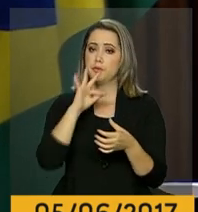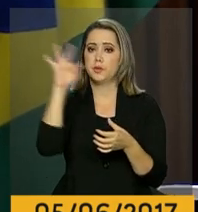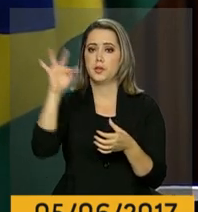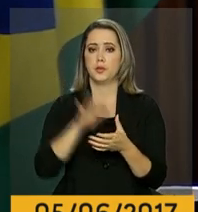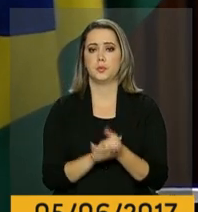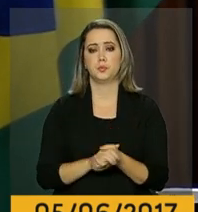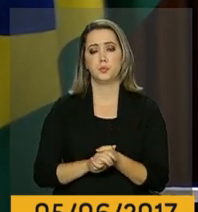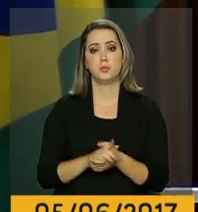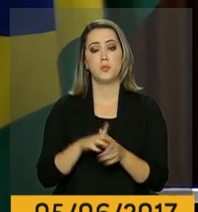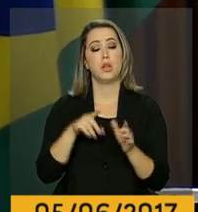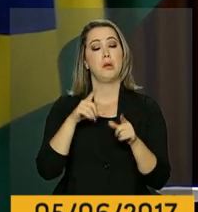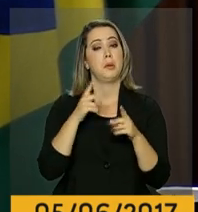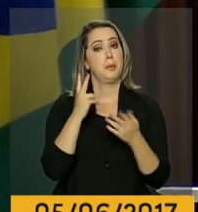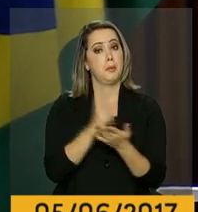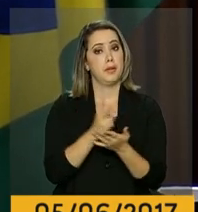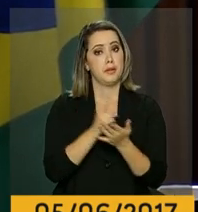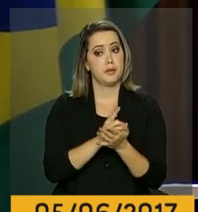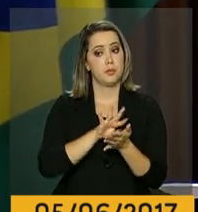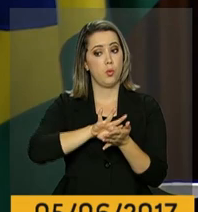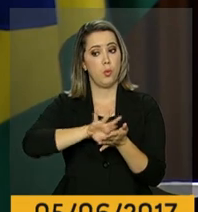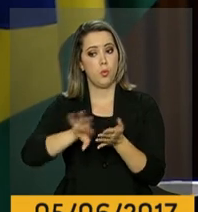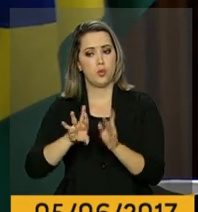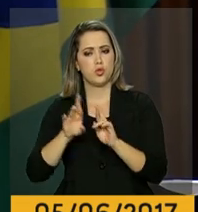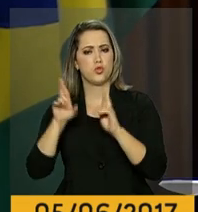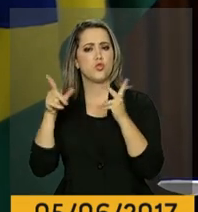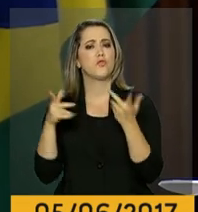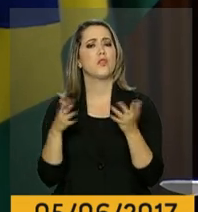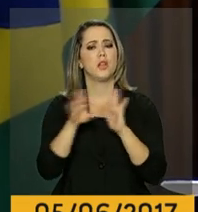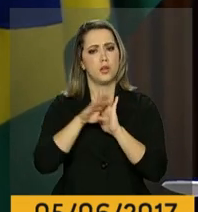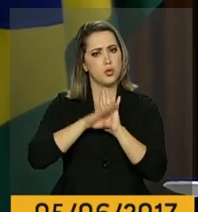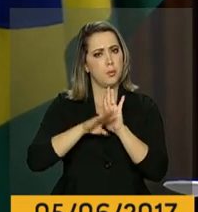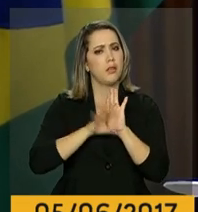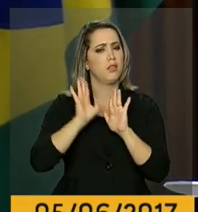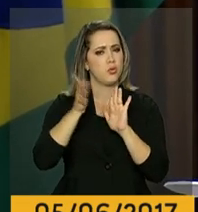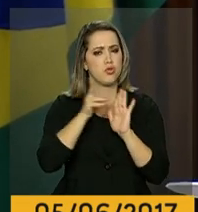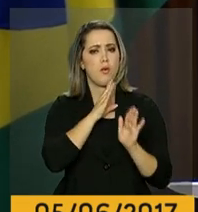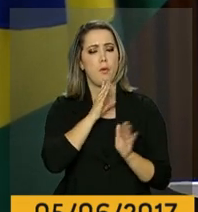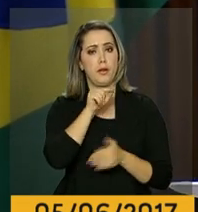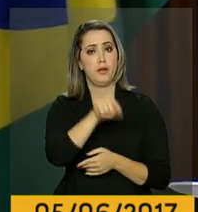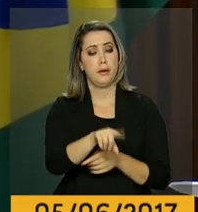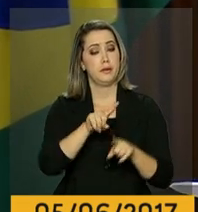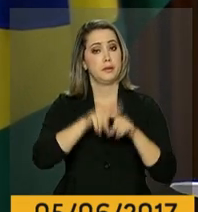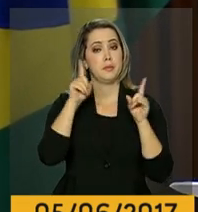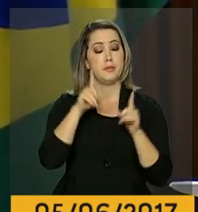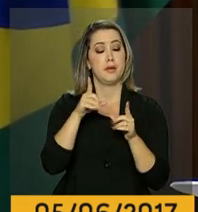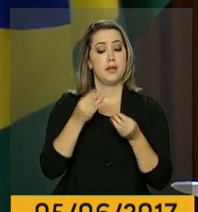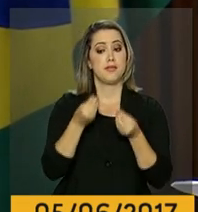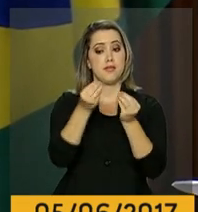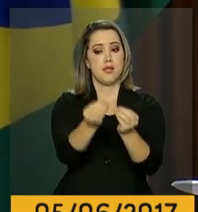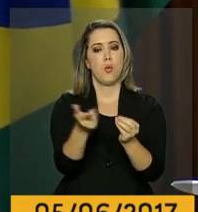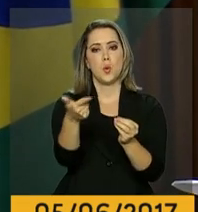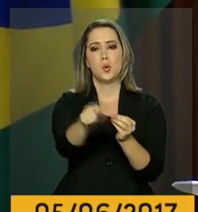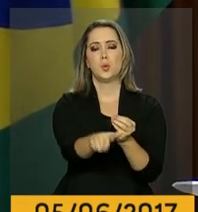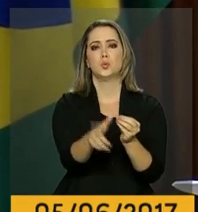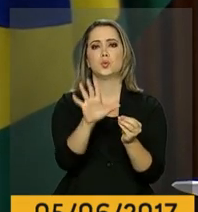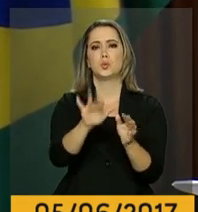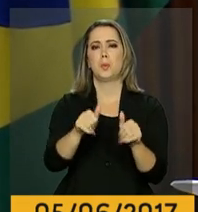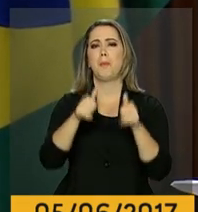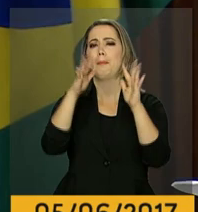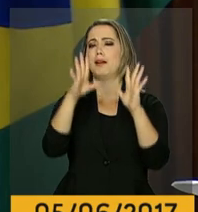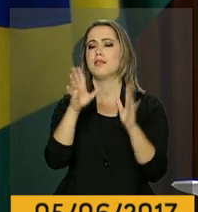fora dos padrões nacionais importantíssimo na medida que a segurança pública ganhou também uma dimensão